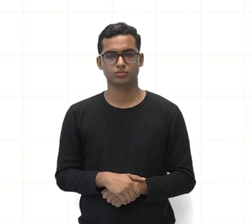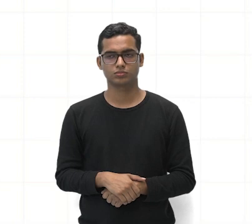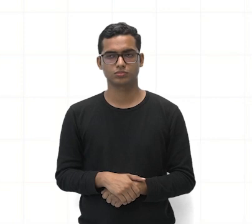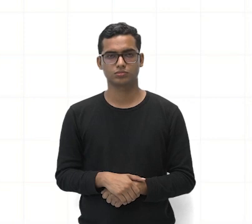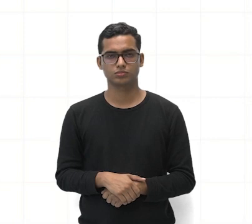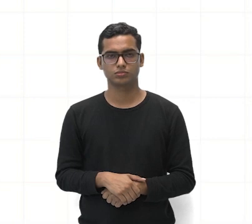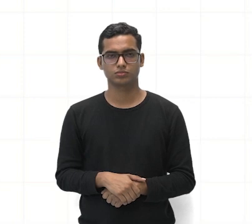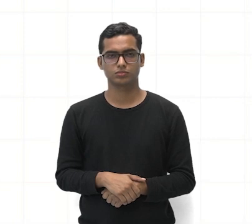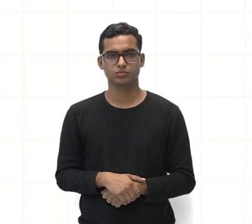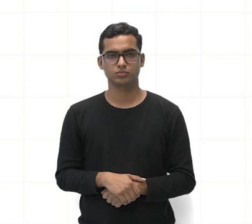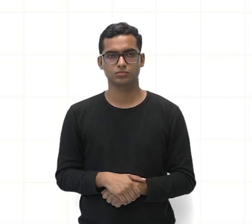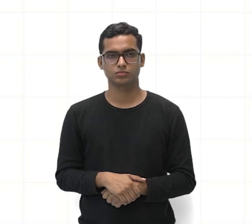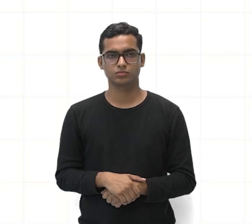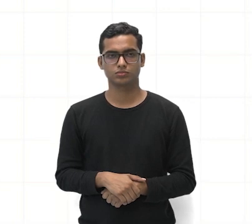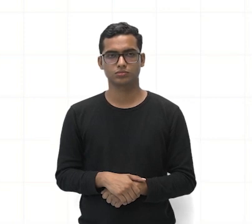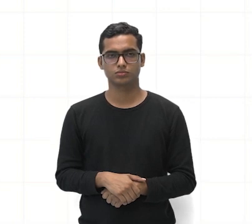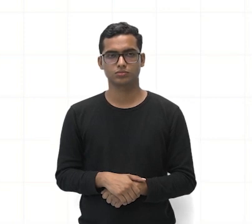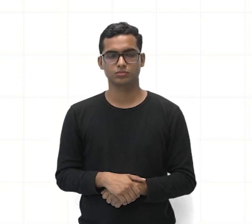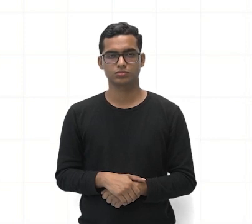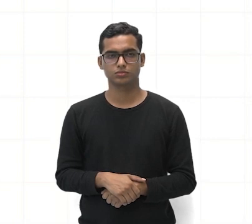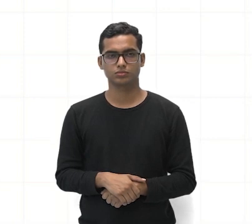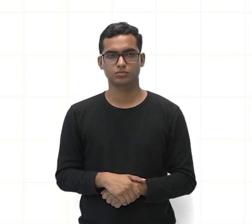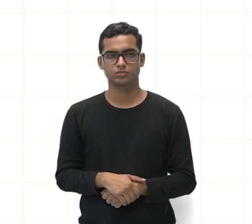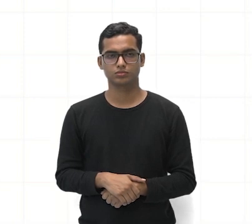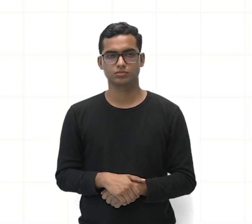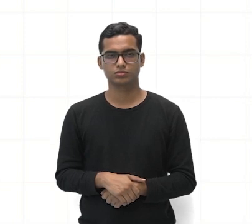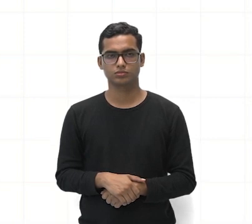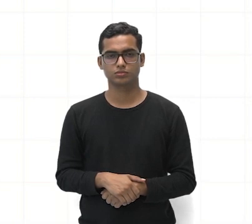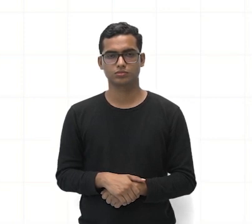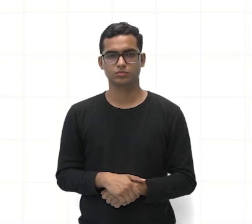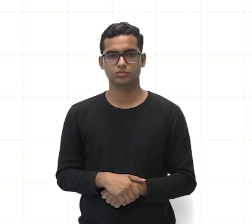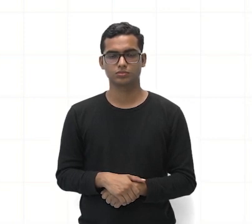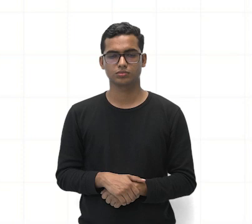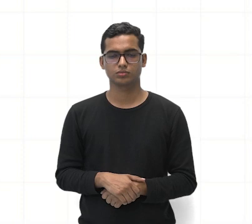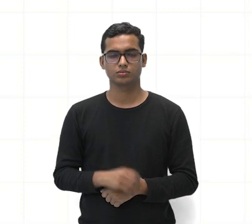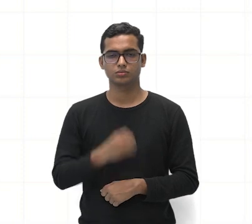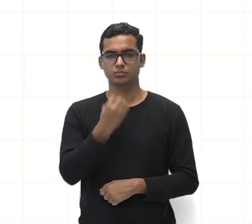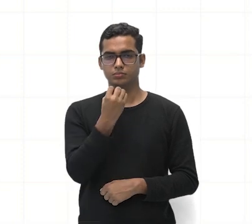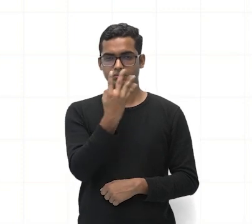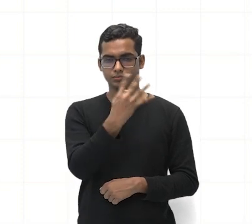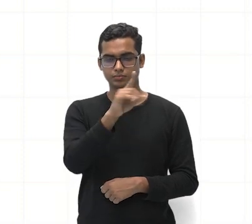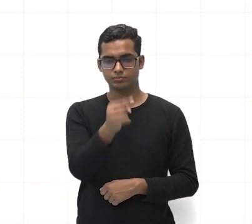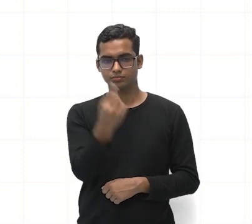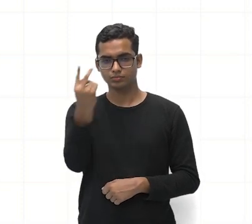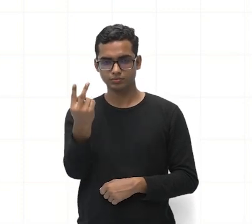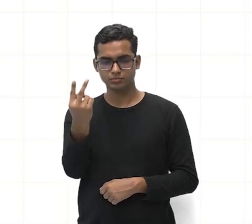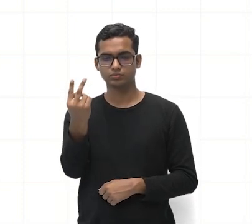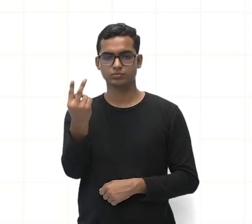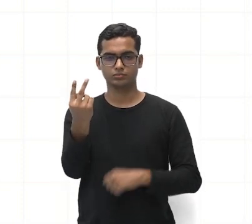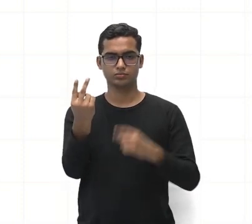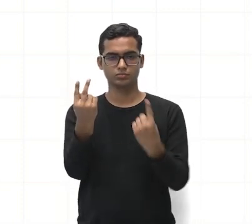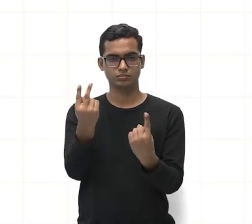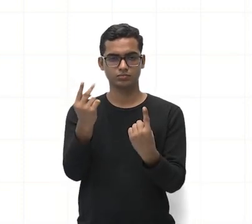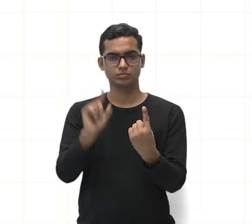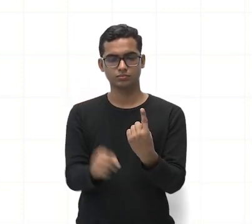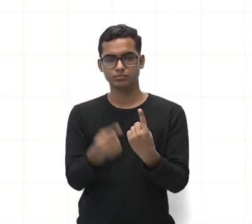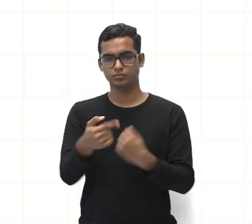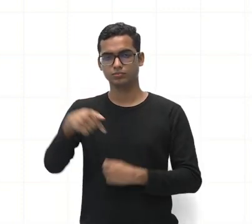9, e 4 mais 1, que a resposta é 5. Aí, olha, atenção aqui, ó, só repete a vírgula.